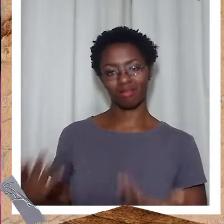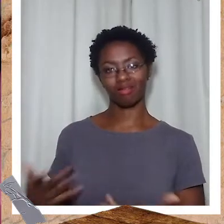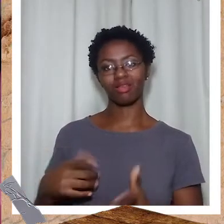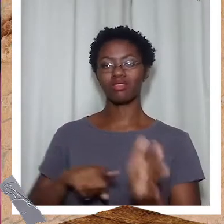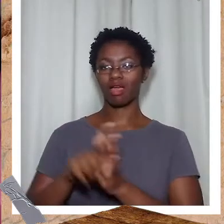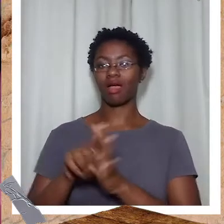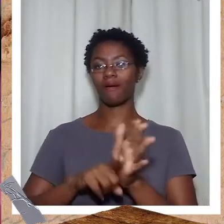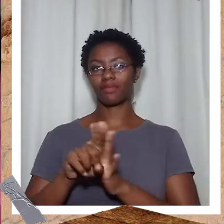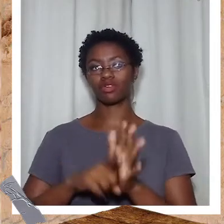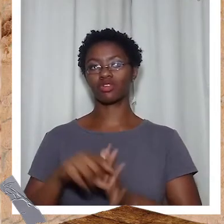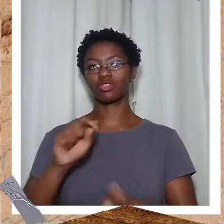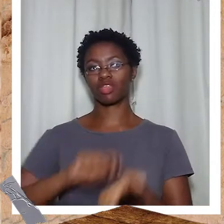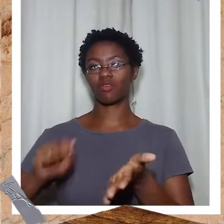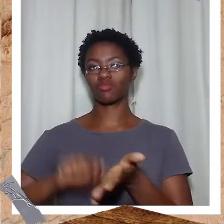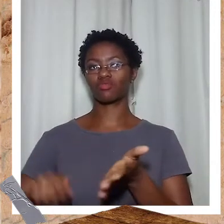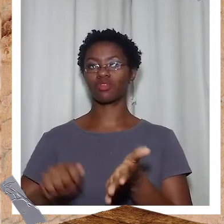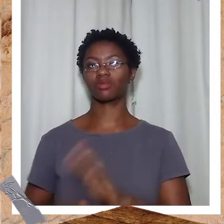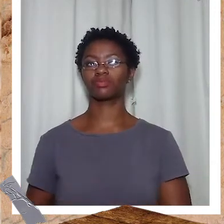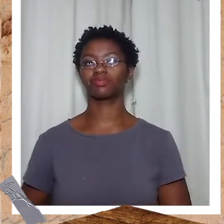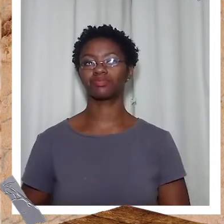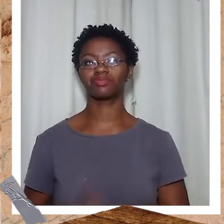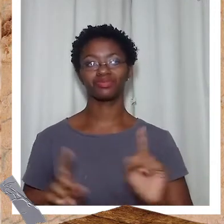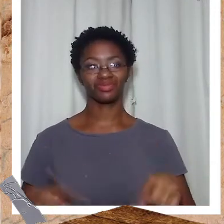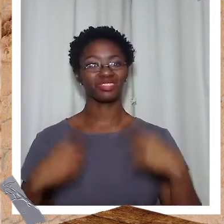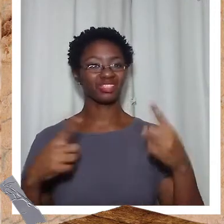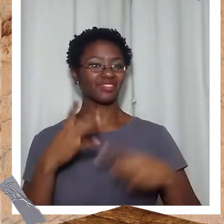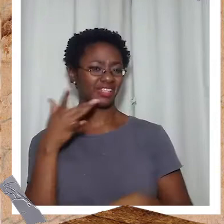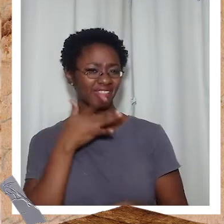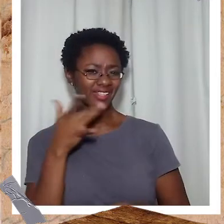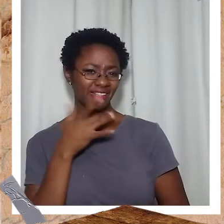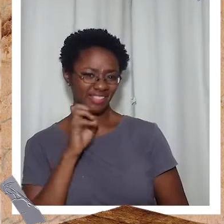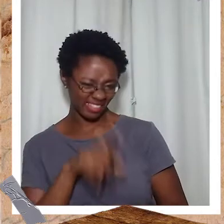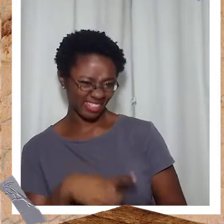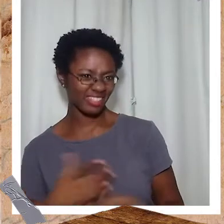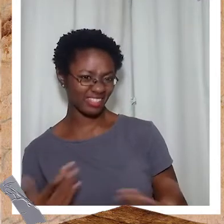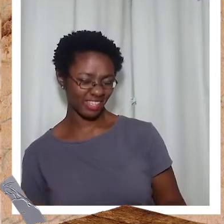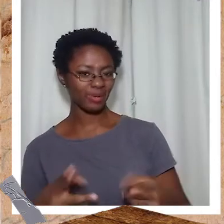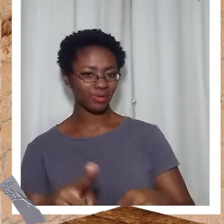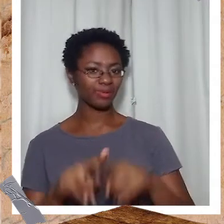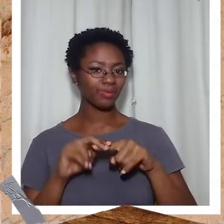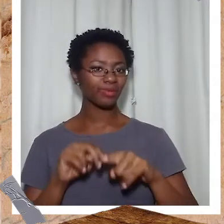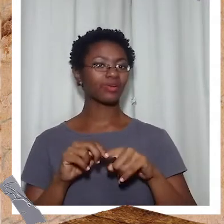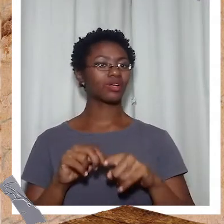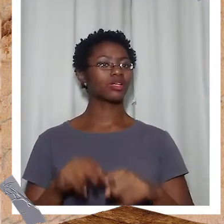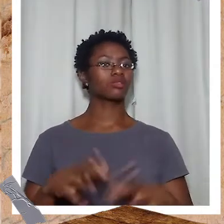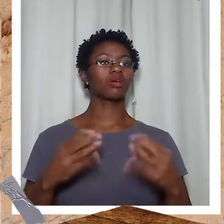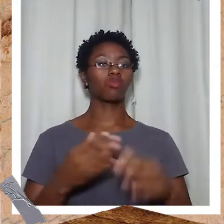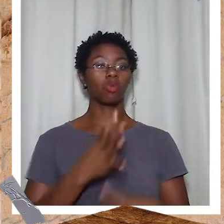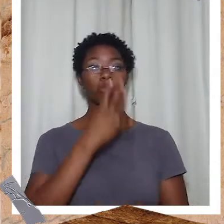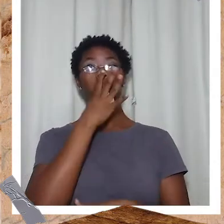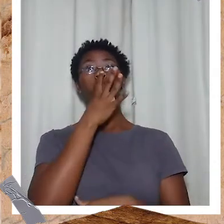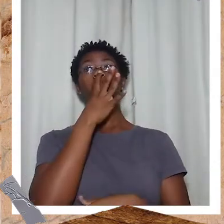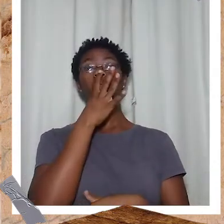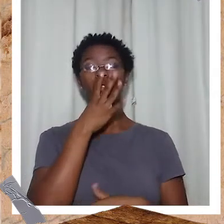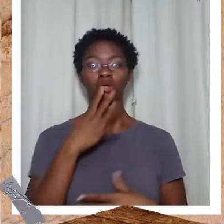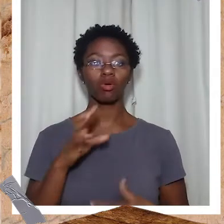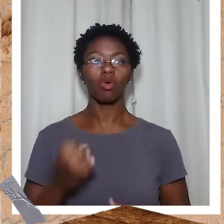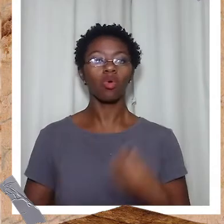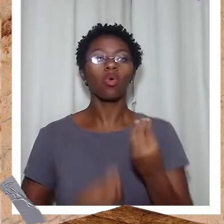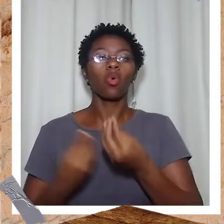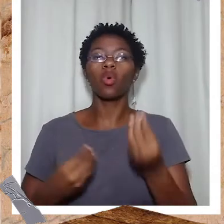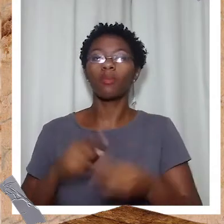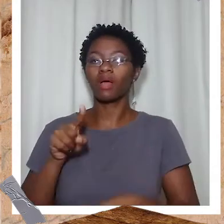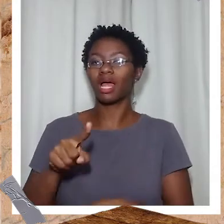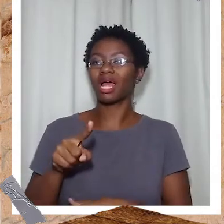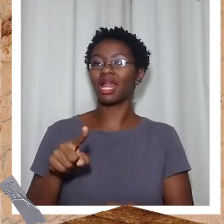essa autora. Desafio e uma delícia, né, Raquel? Porque quando a gente, assim, é muito impressionante como Carolina era uma